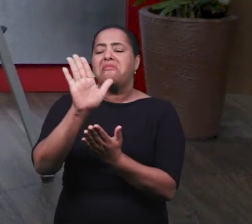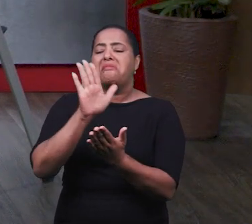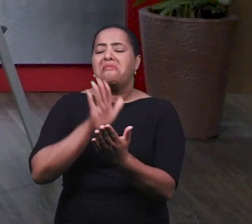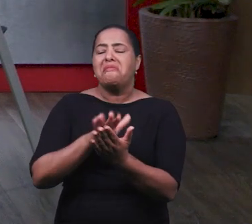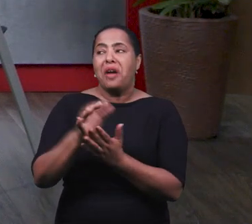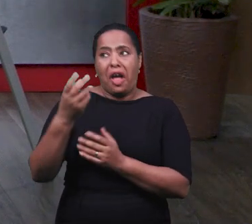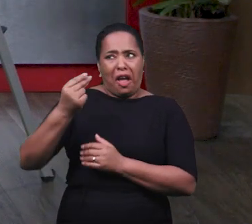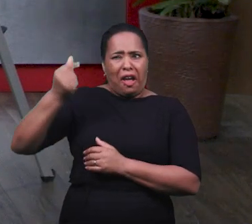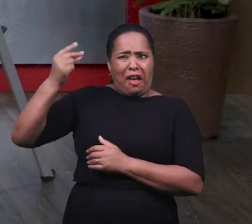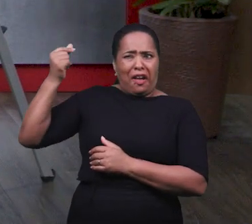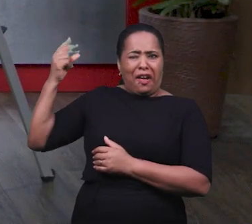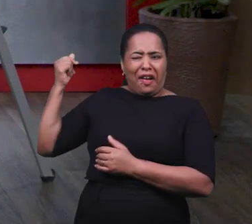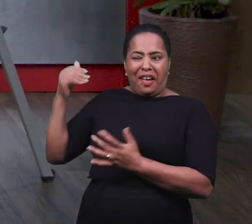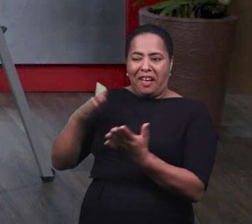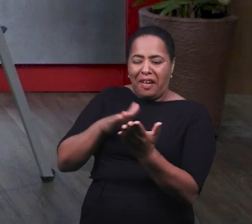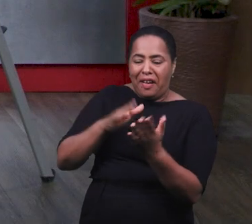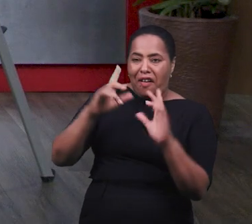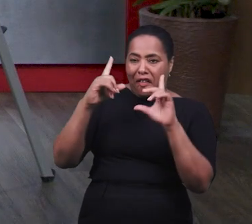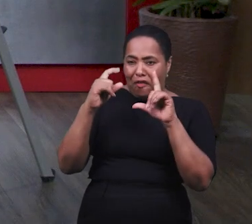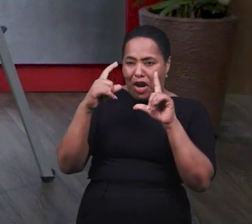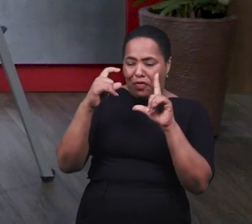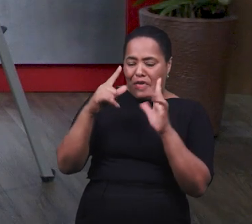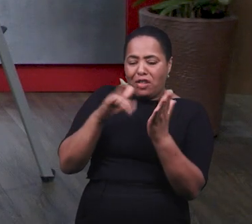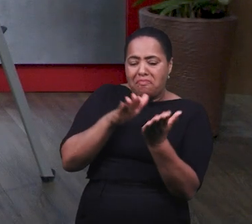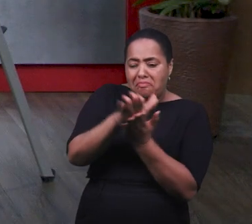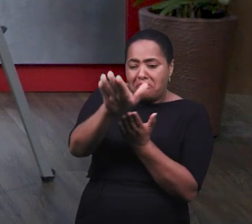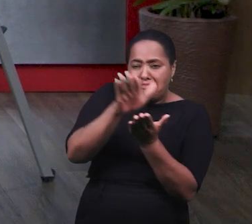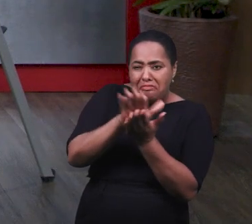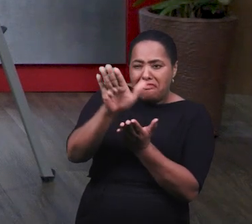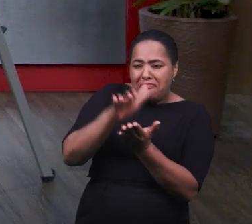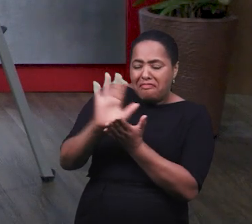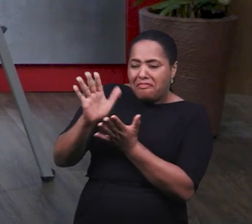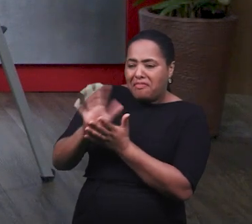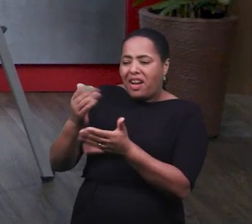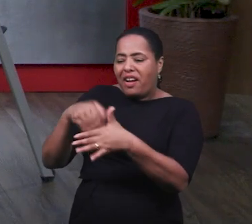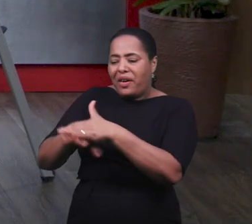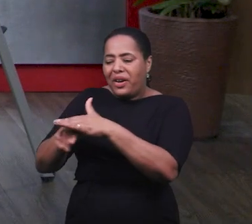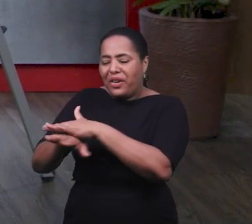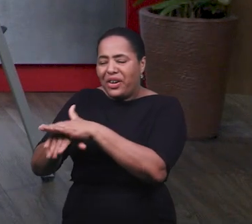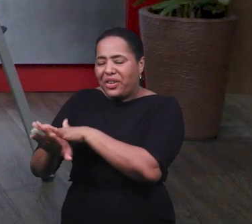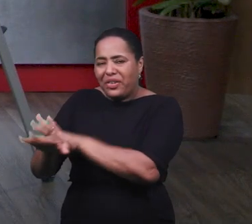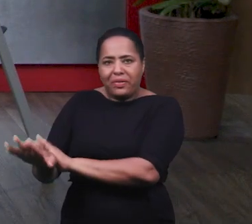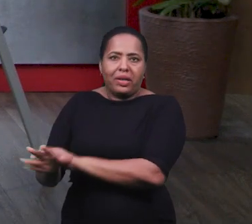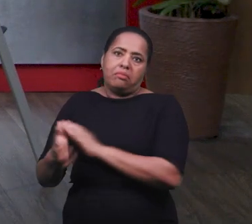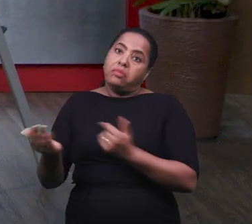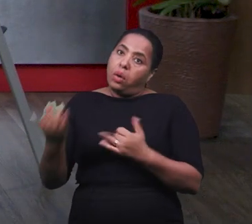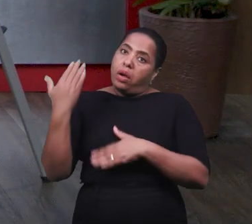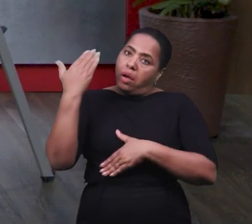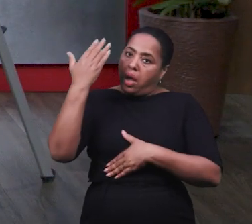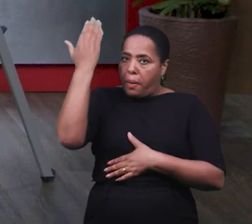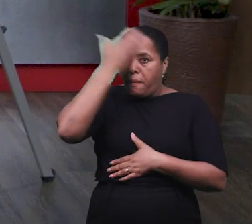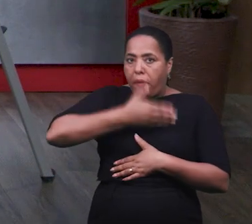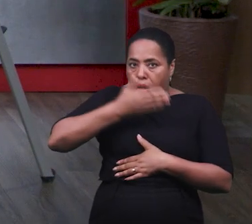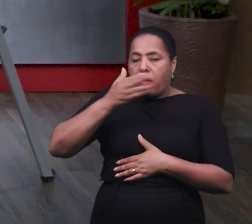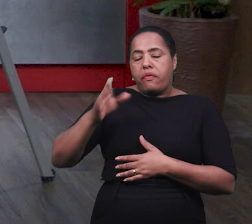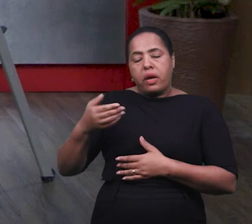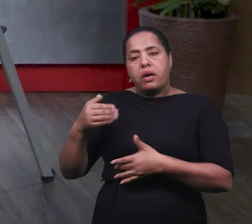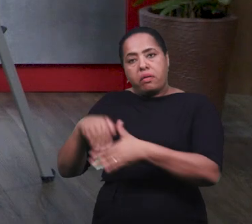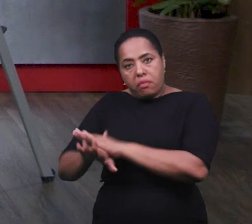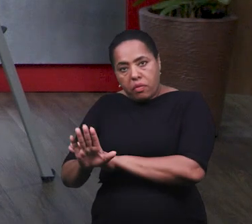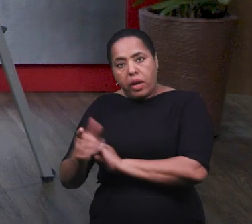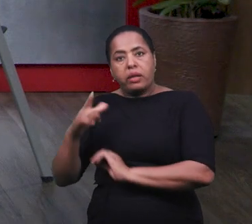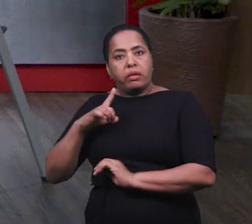época antiga também. A gente tinha um monte de foto impressa, então é mais fácil buscar. E aí é possível sim, tendo provas. Que bom, né? Esses esclarecimentos